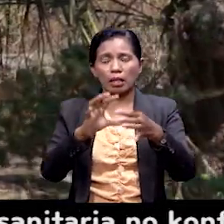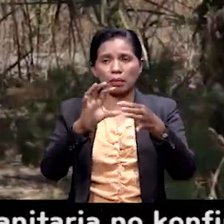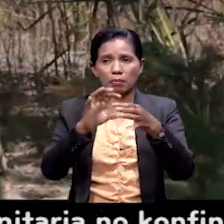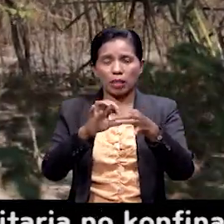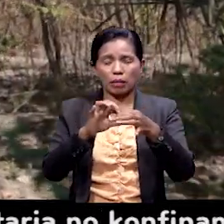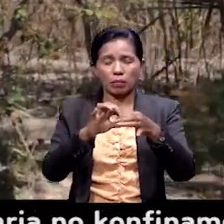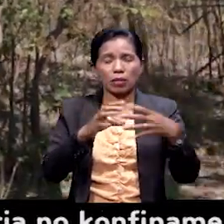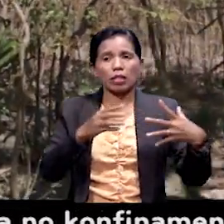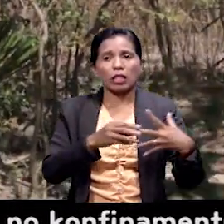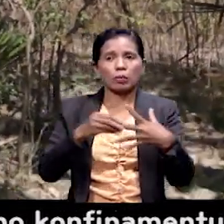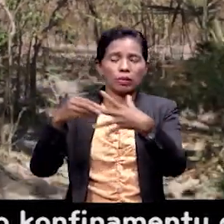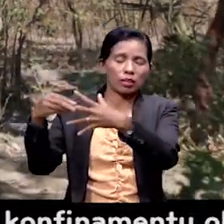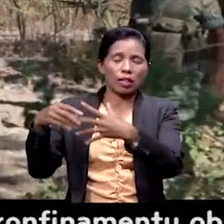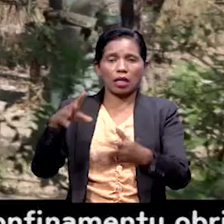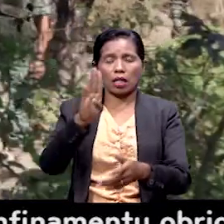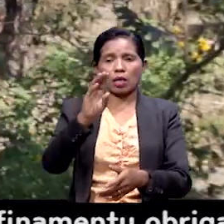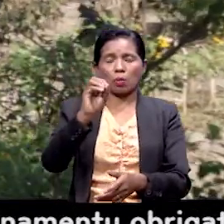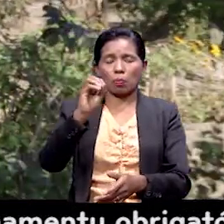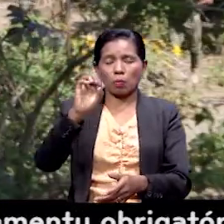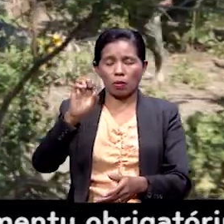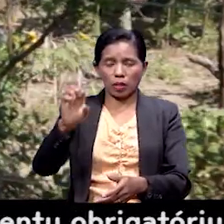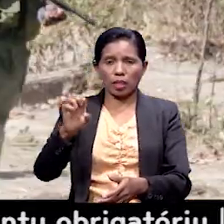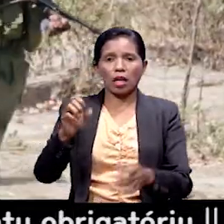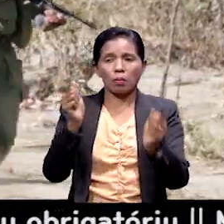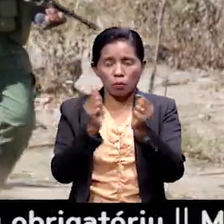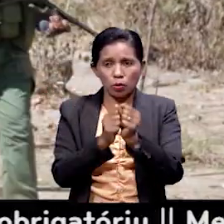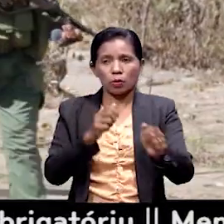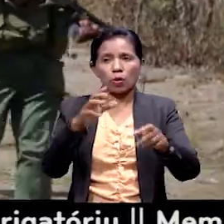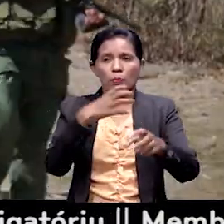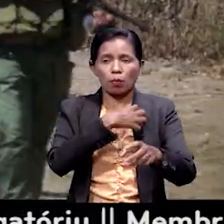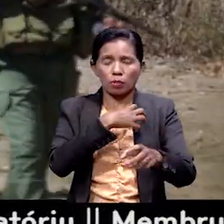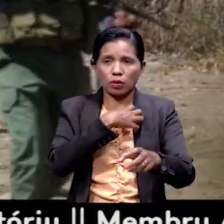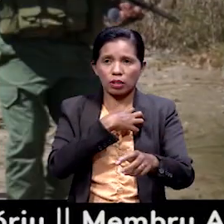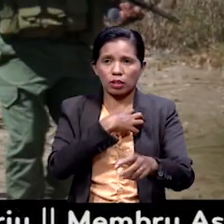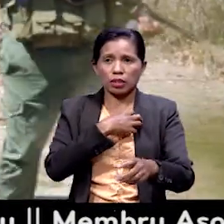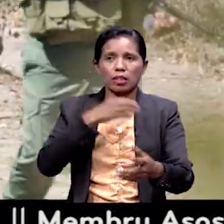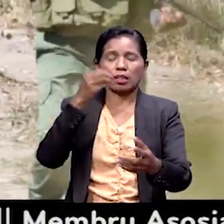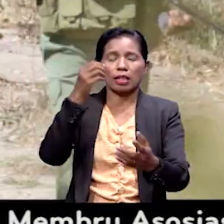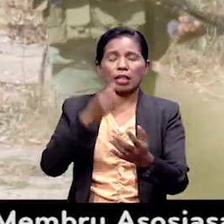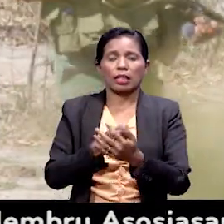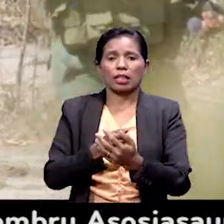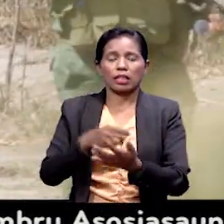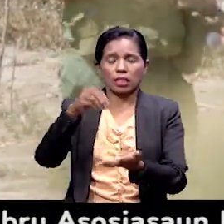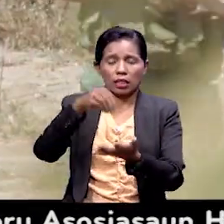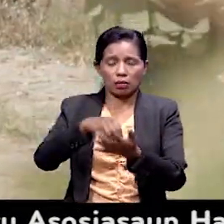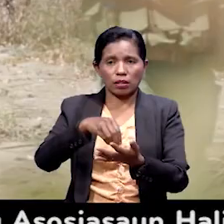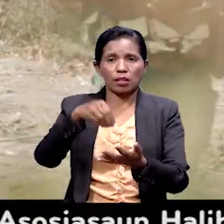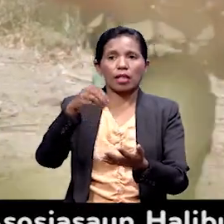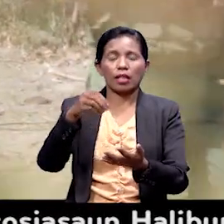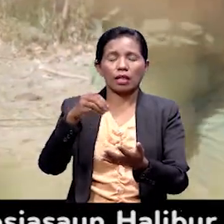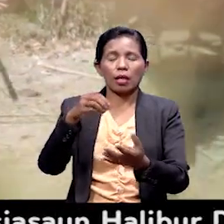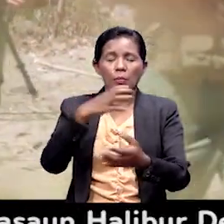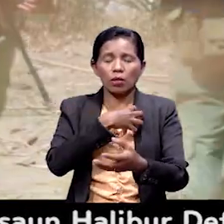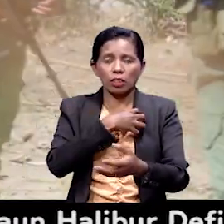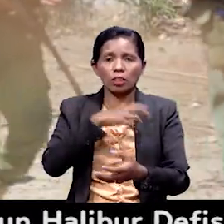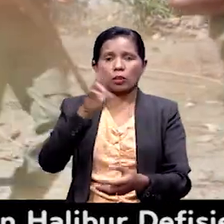especial koe homos batalha ordem pública e ta colocatan apoio baiha UPF e a fronteiras para